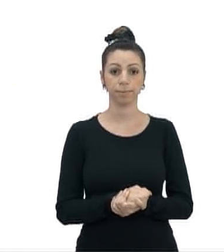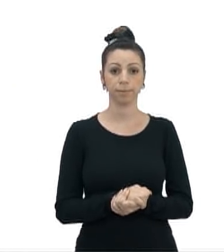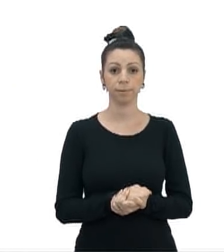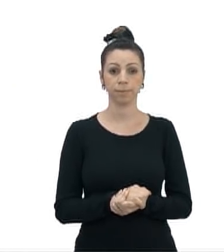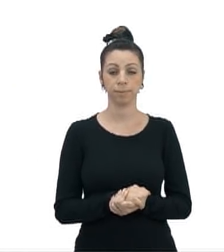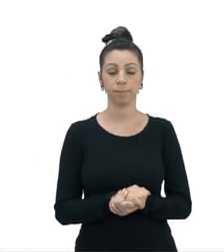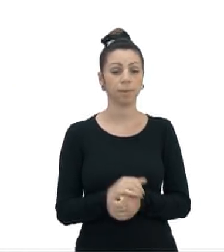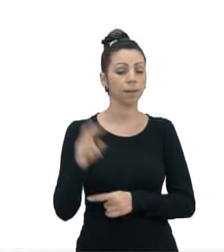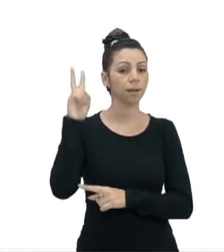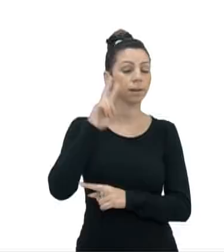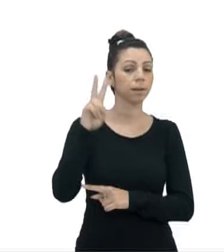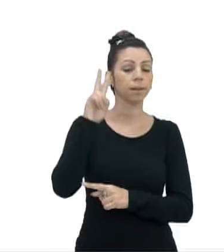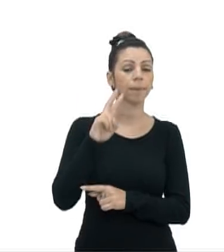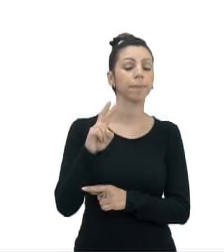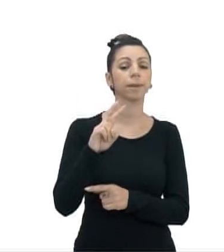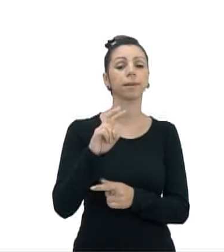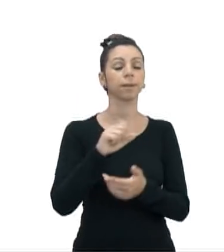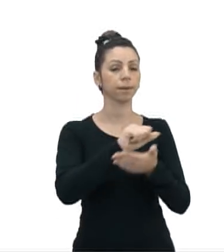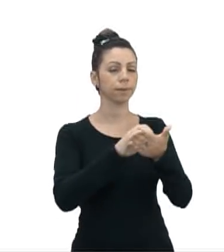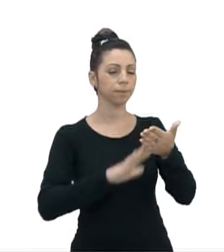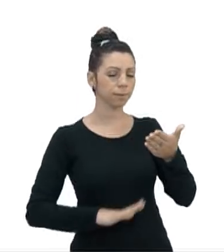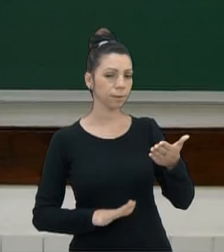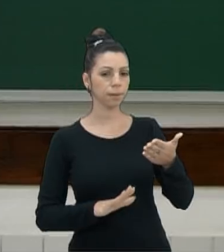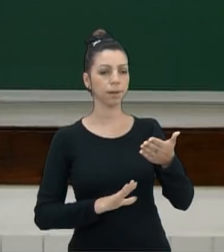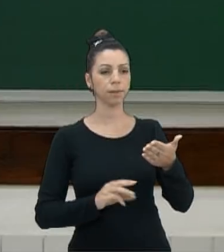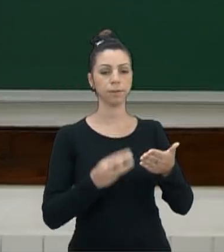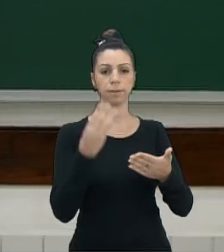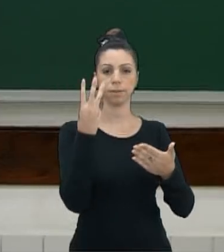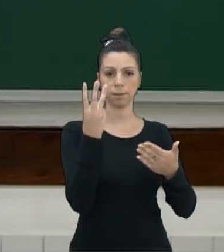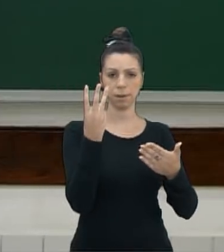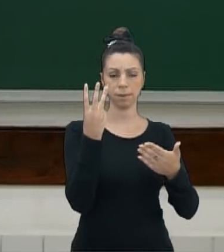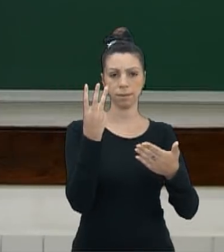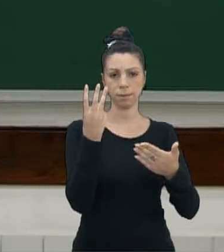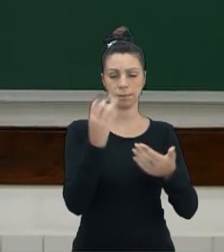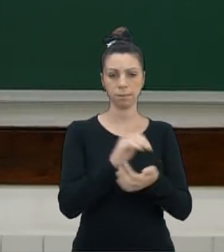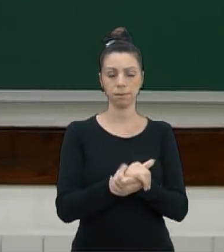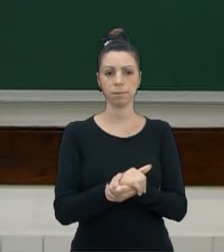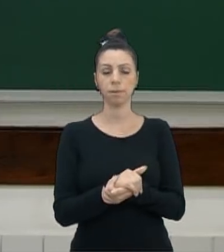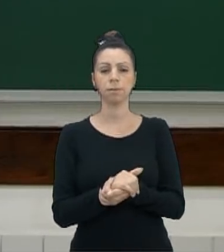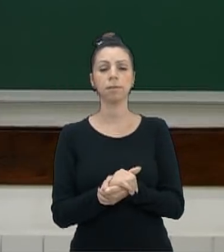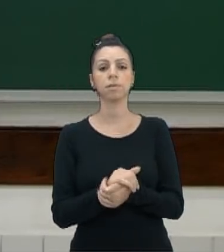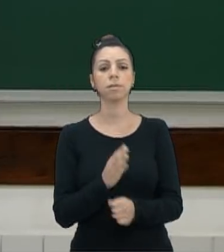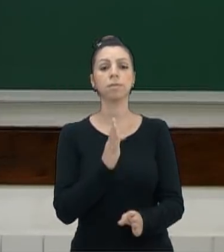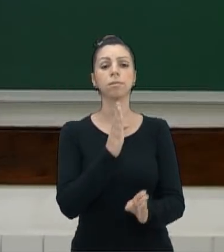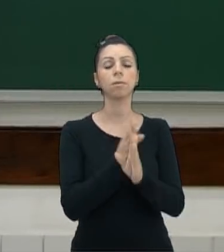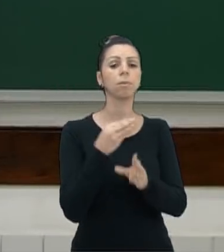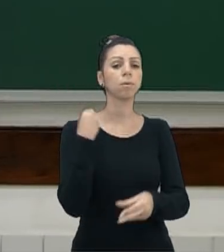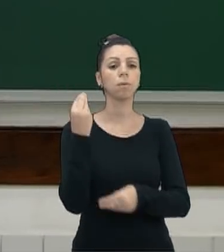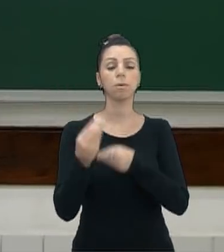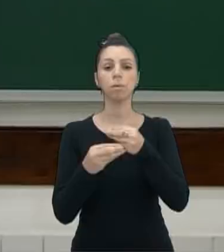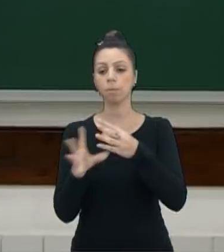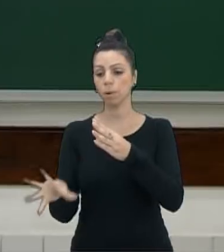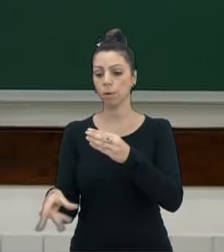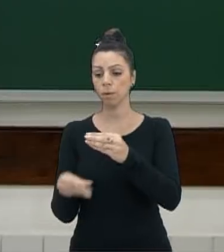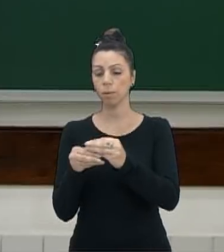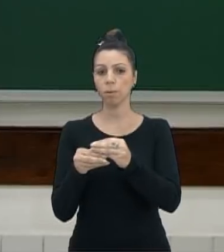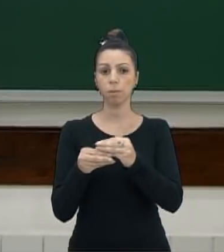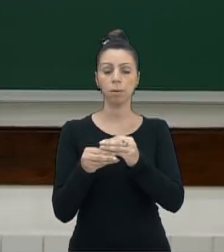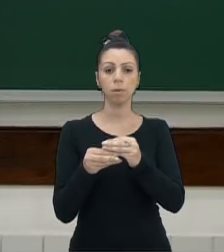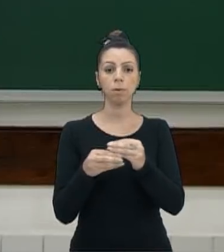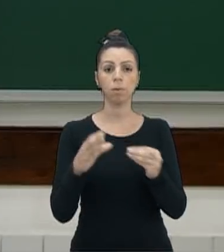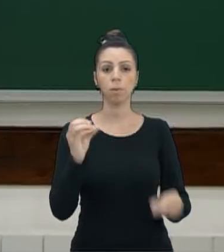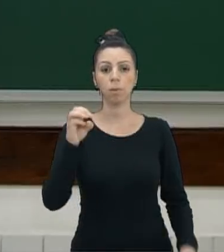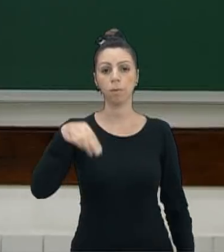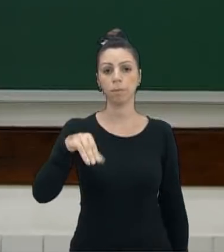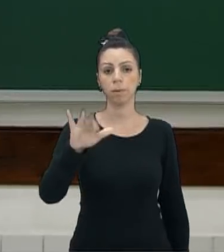exercício 3, nós identificamos nesse trecho aqui como o pronome oblíquo, o comigo e o